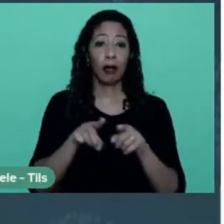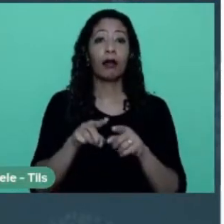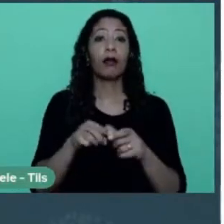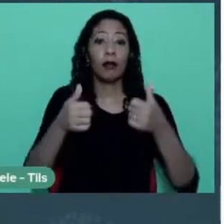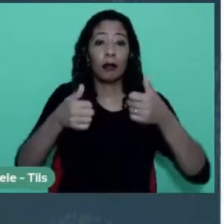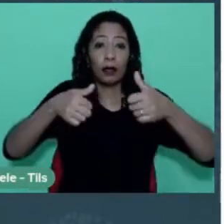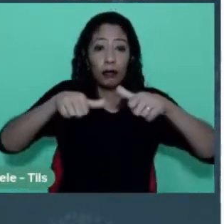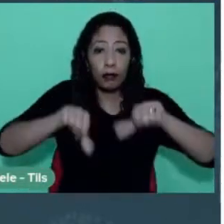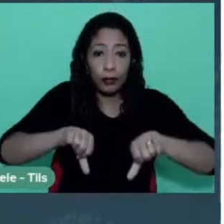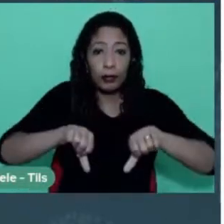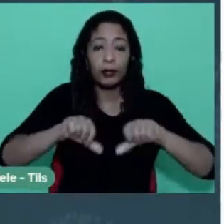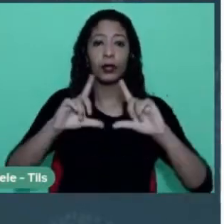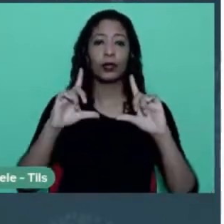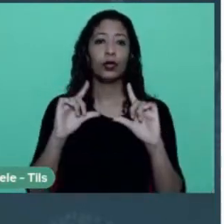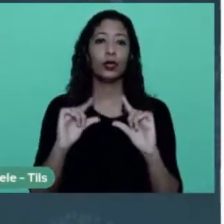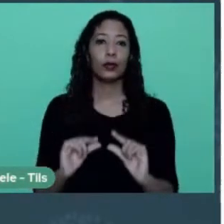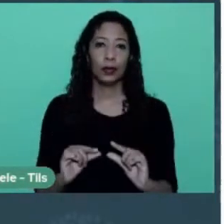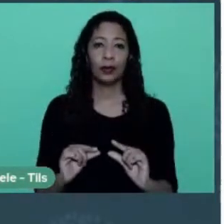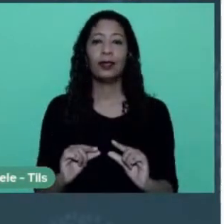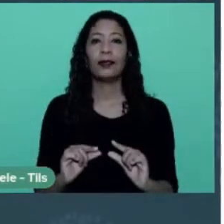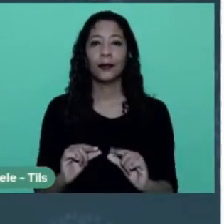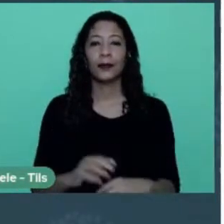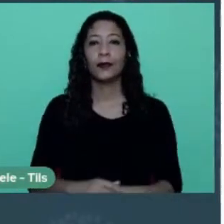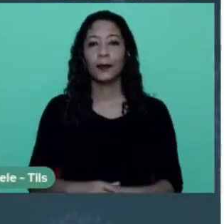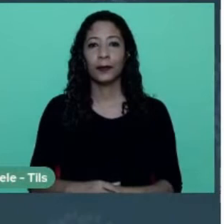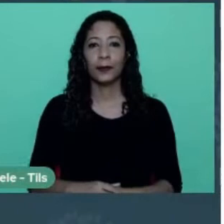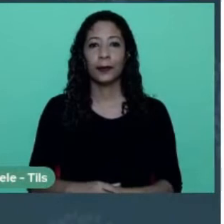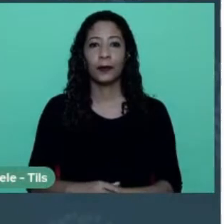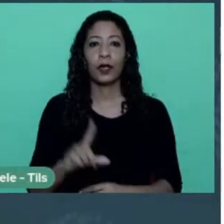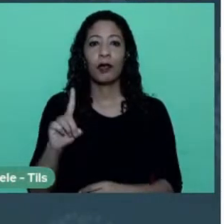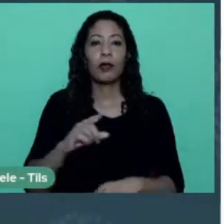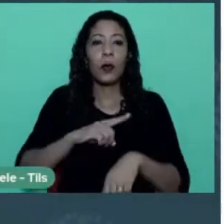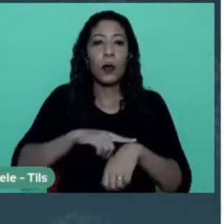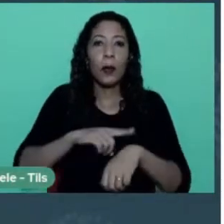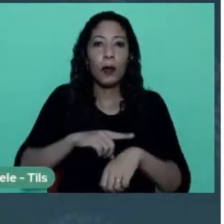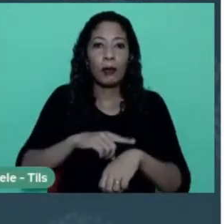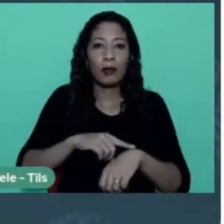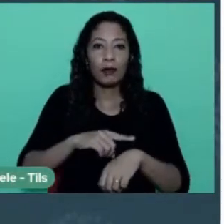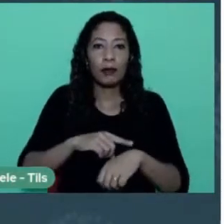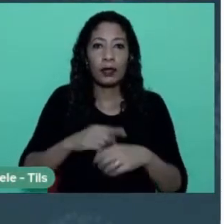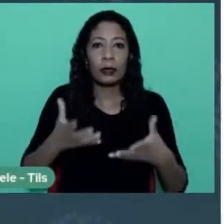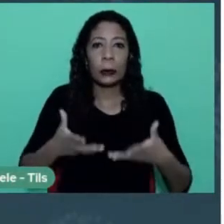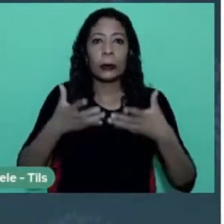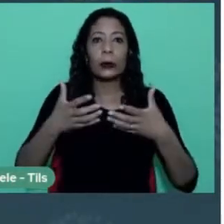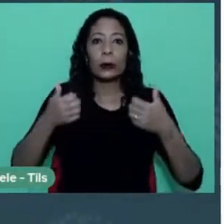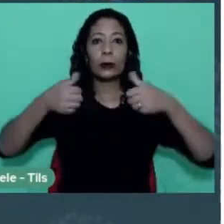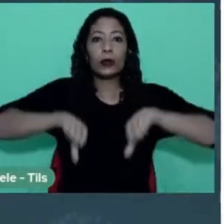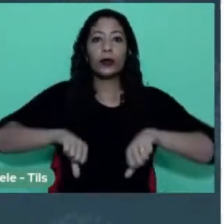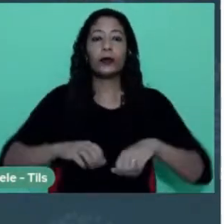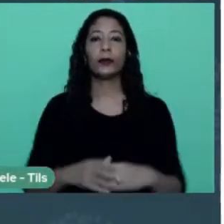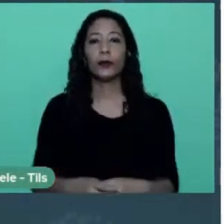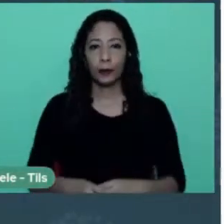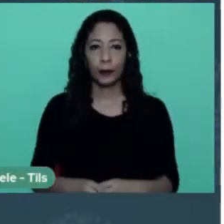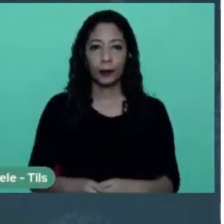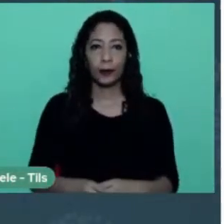na redução de número de momentos de exacerbação. Esse também é